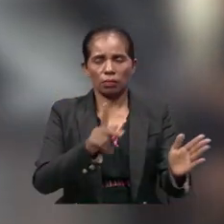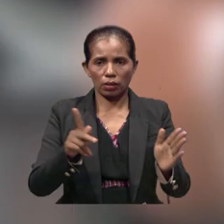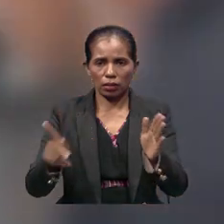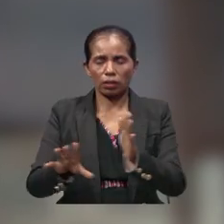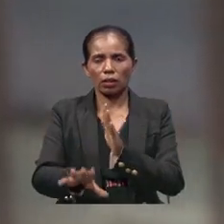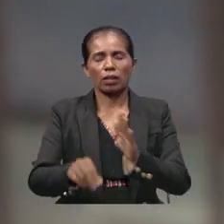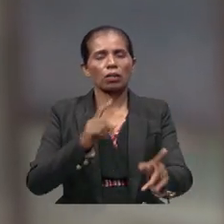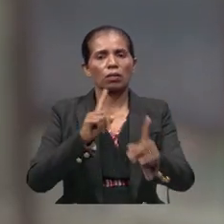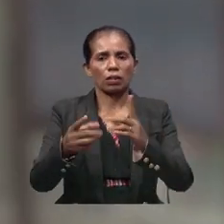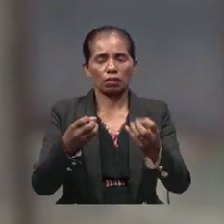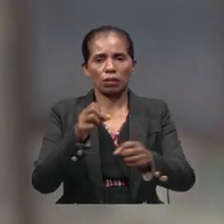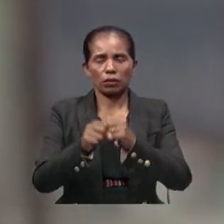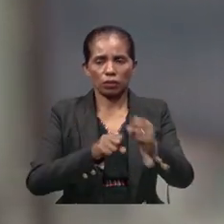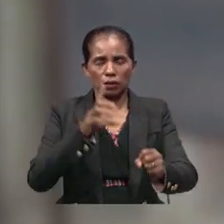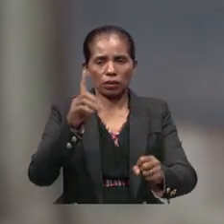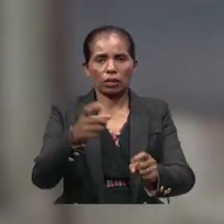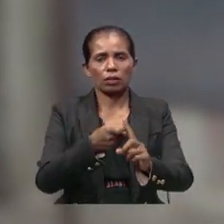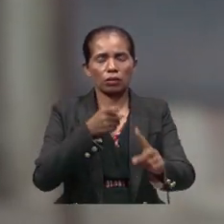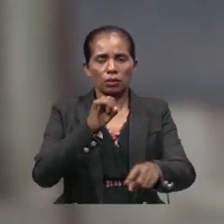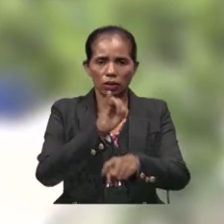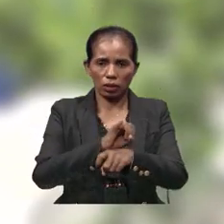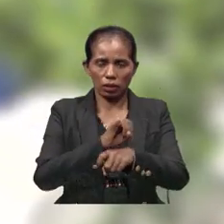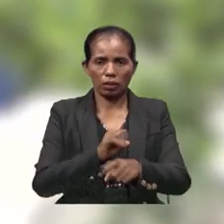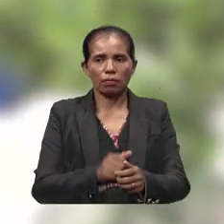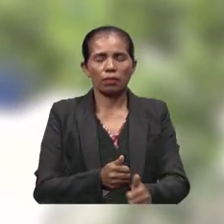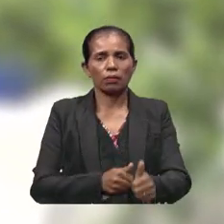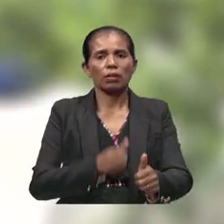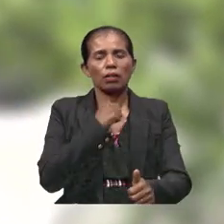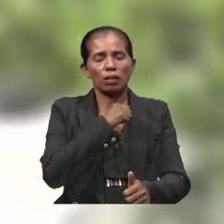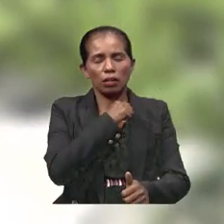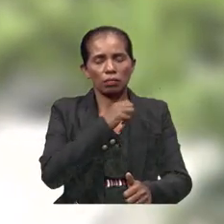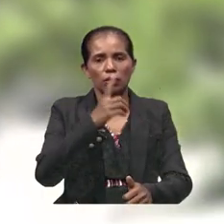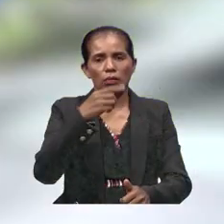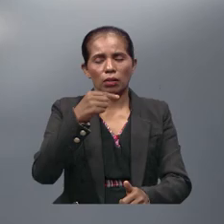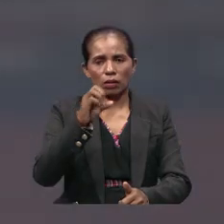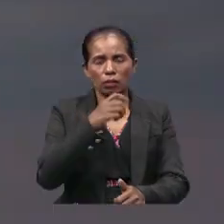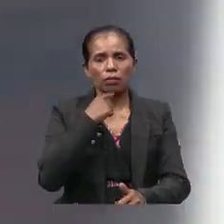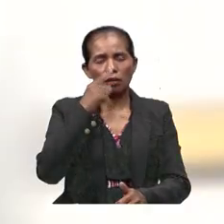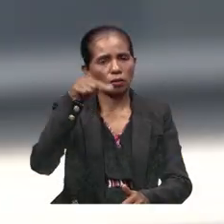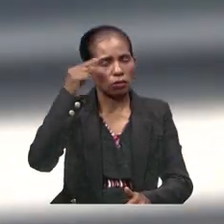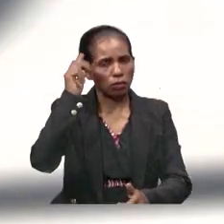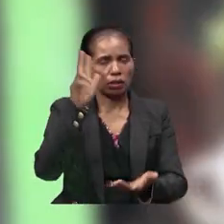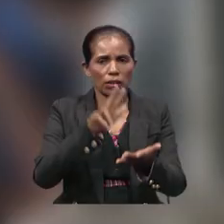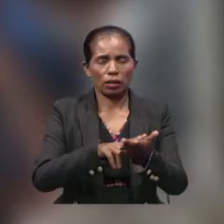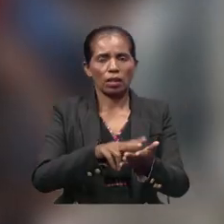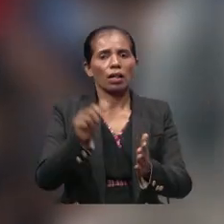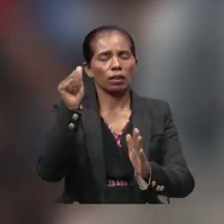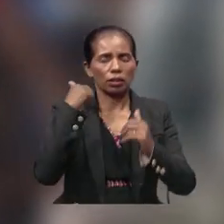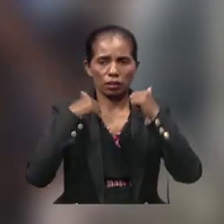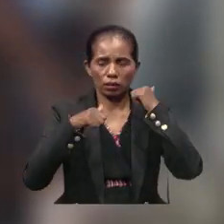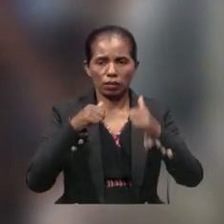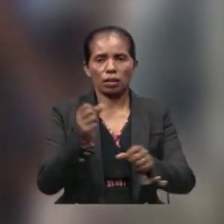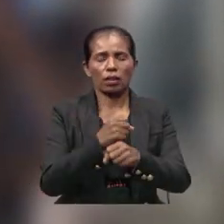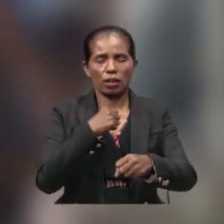tan crítica russa e sociedade liu-liu parte igreja. Tuir padre Domingos Mobere, o enhira governo legaliza a atividade ne, a nessan